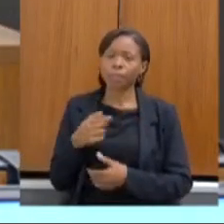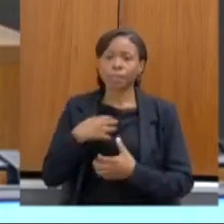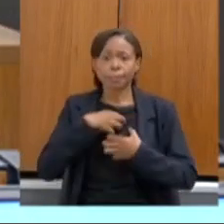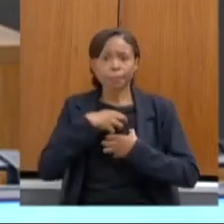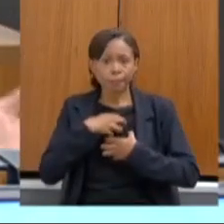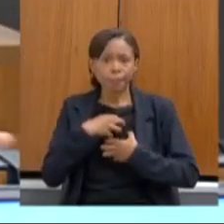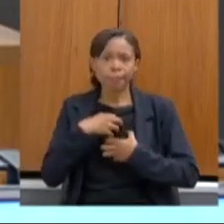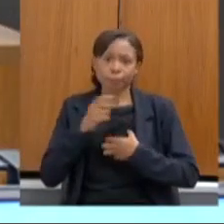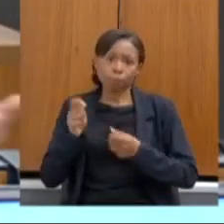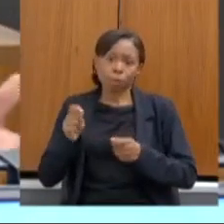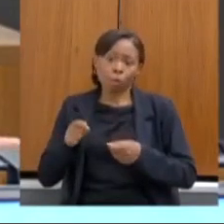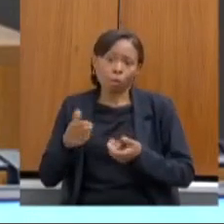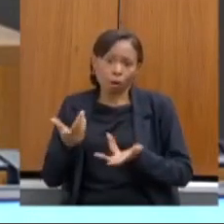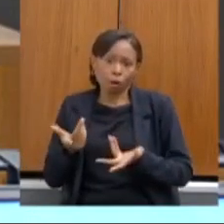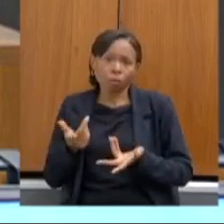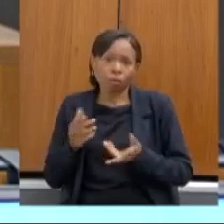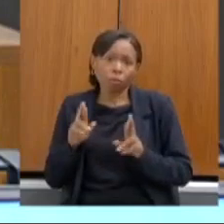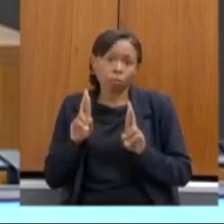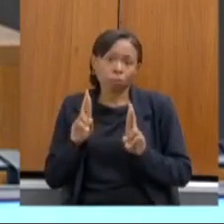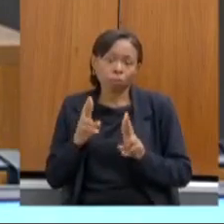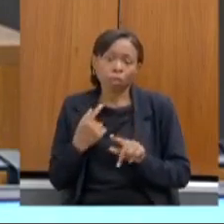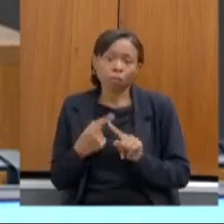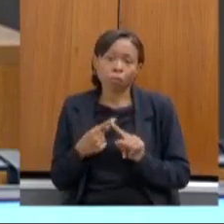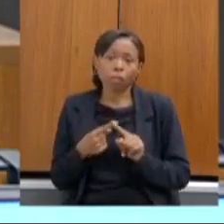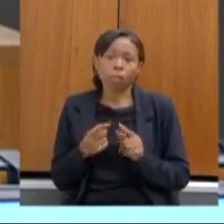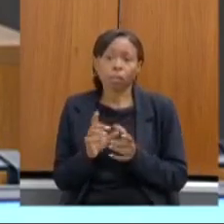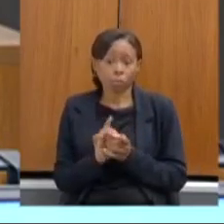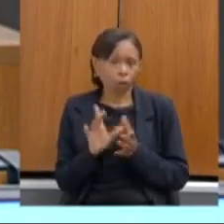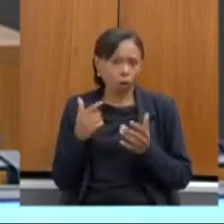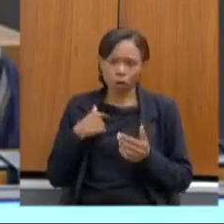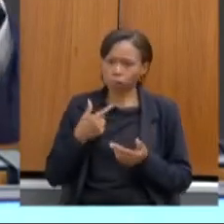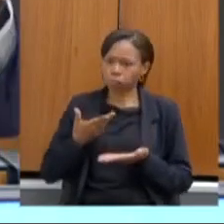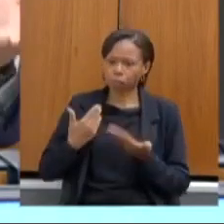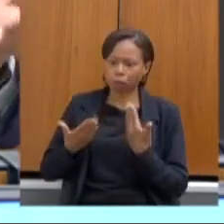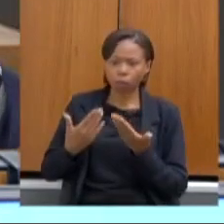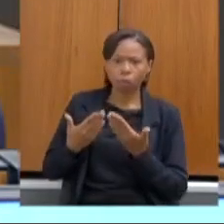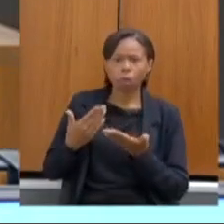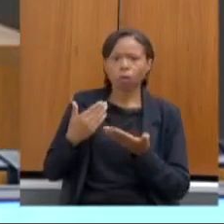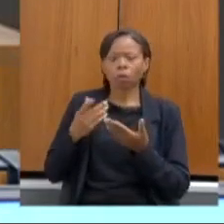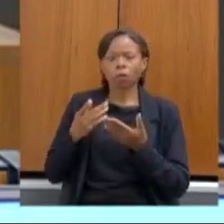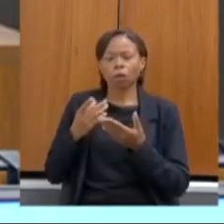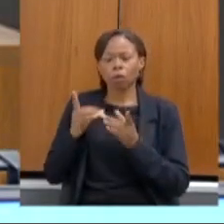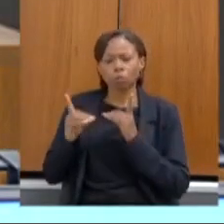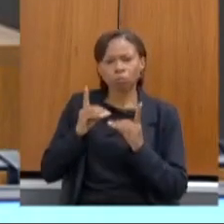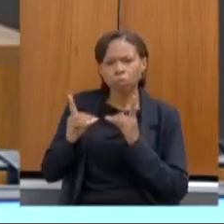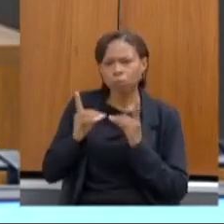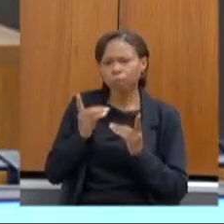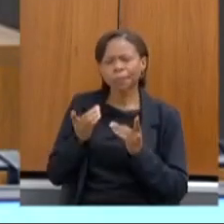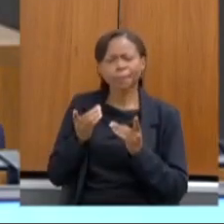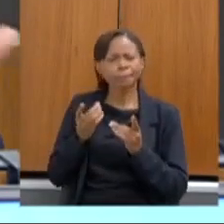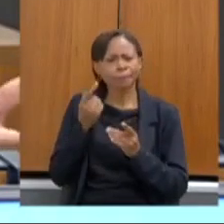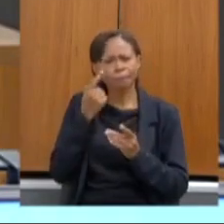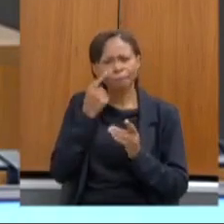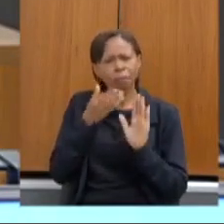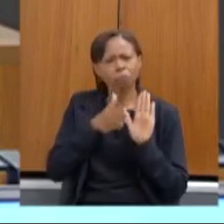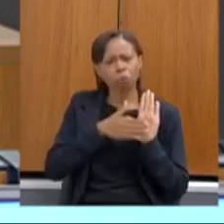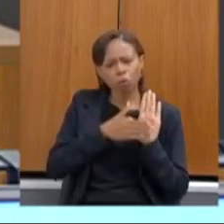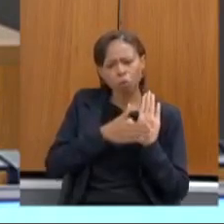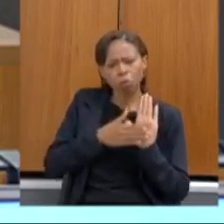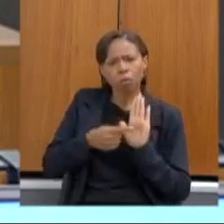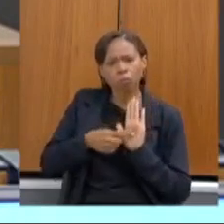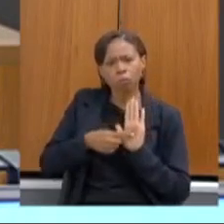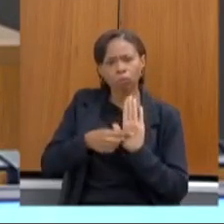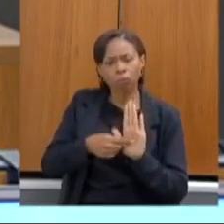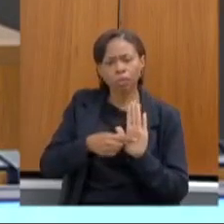dialogar aí ver naquilo que a gente pode é fazer em conjunto para apresentar é proposições